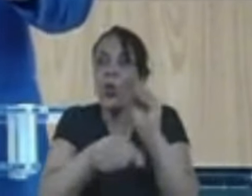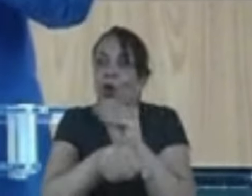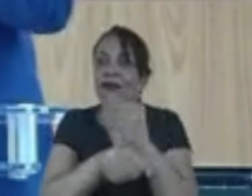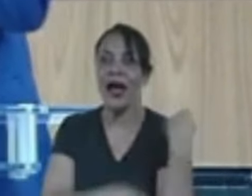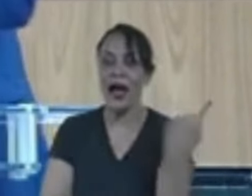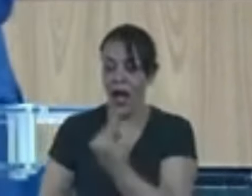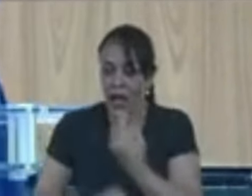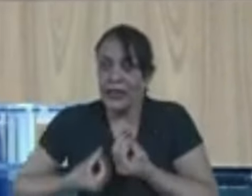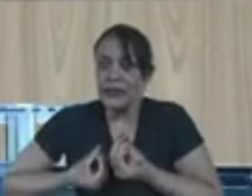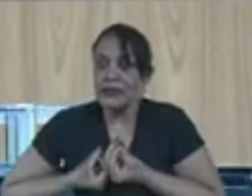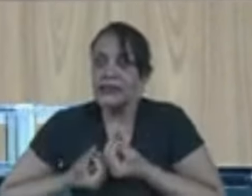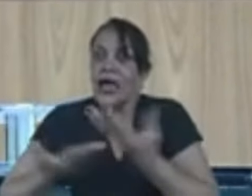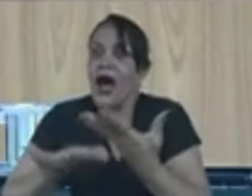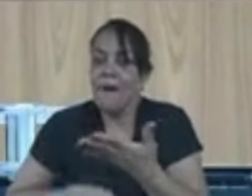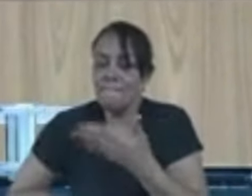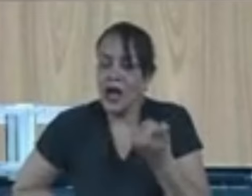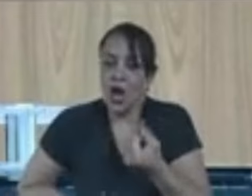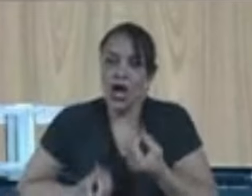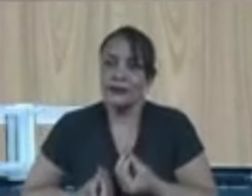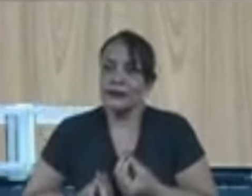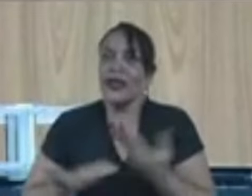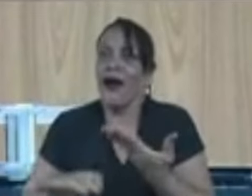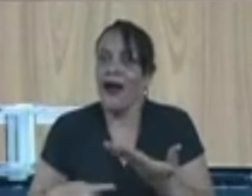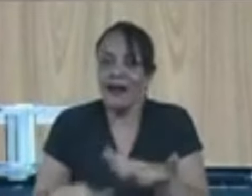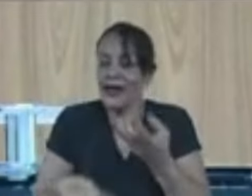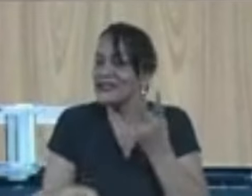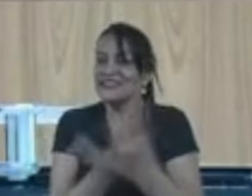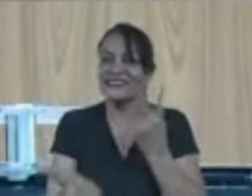nós, e ele queria isso até para os ninivitas.